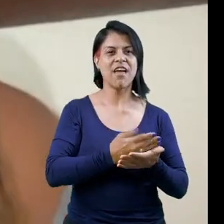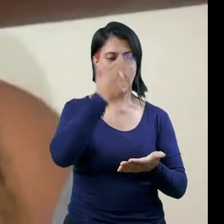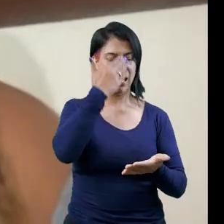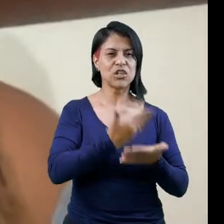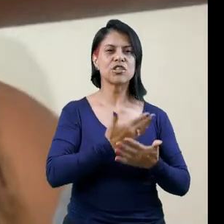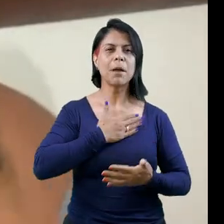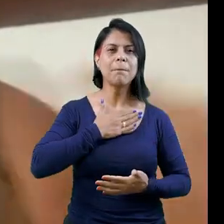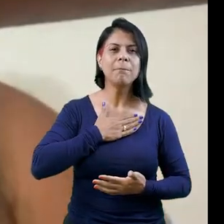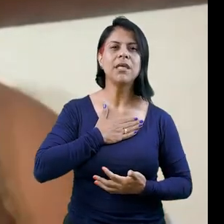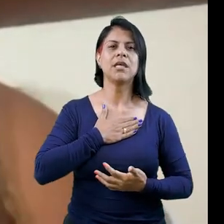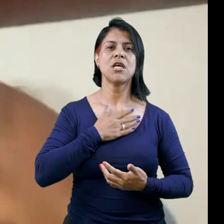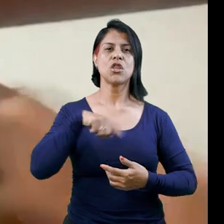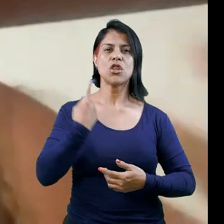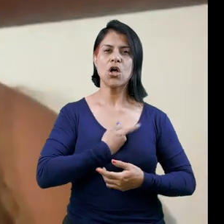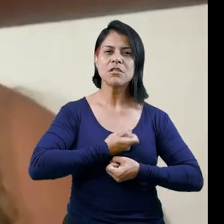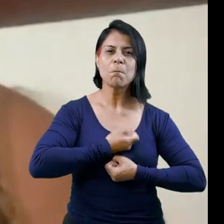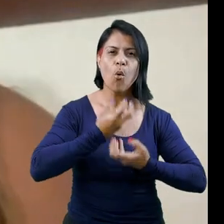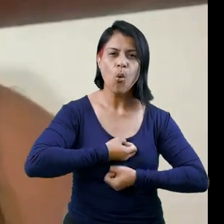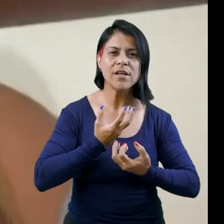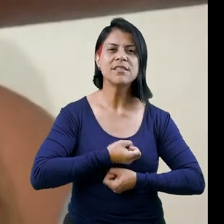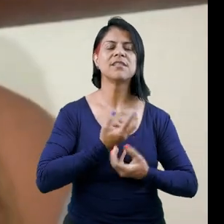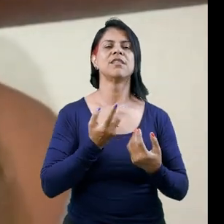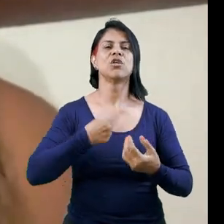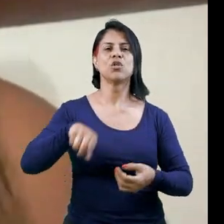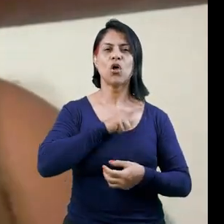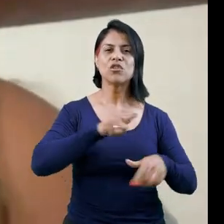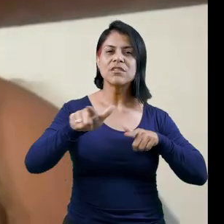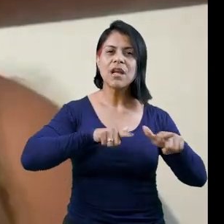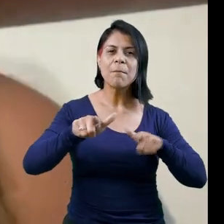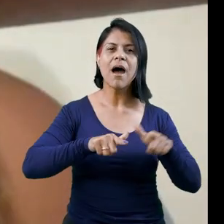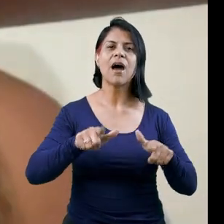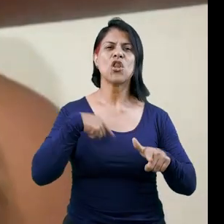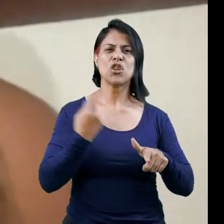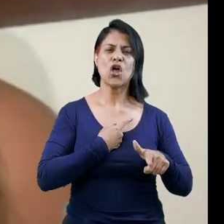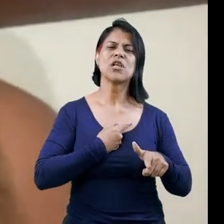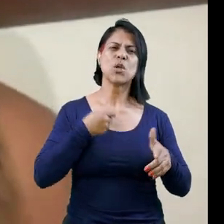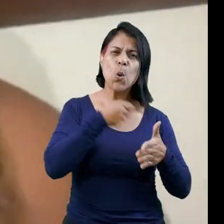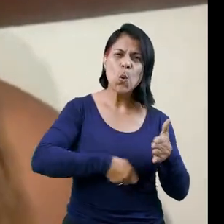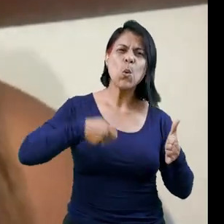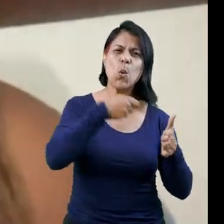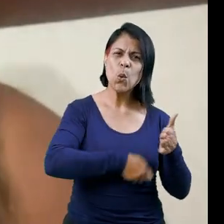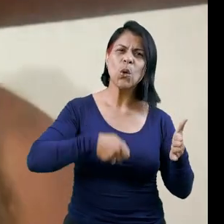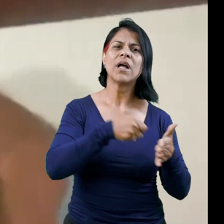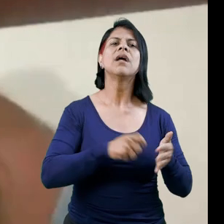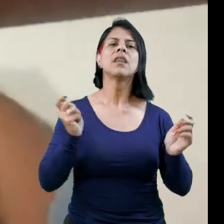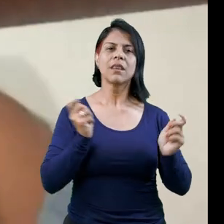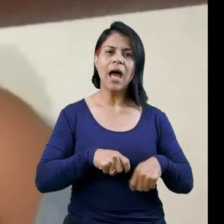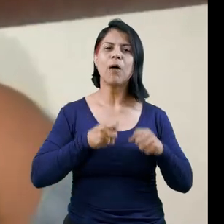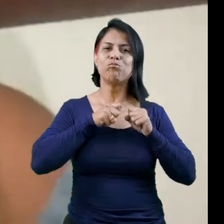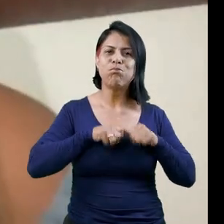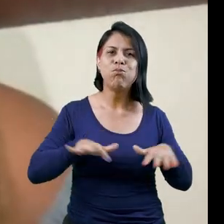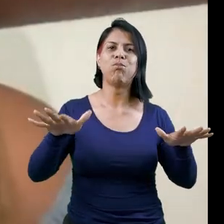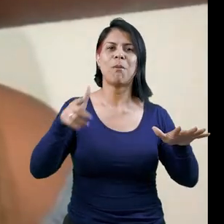mesmas, nas nossas poesias e nos nossos trabalhos, nas nossas pelejas e labutas, possa ser